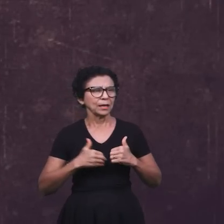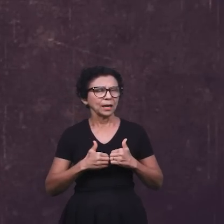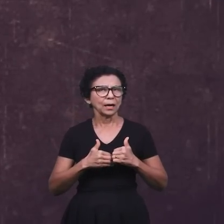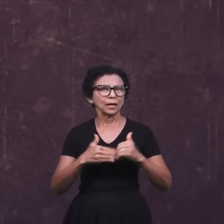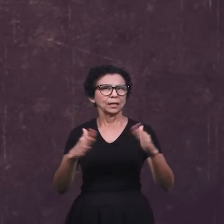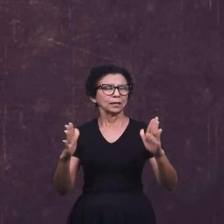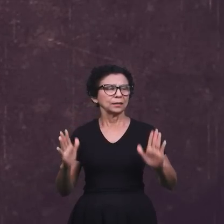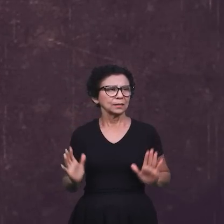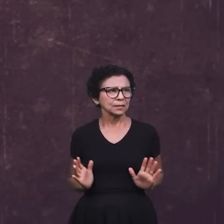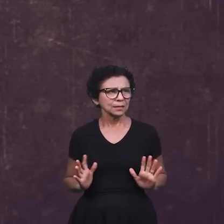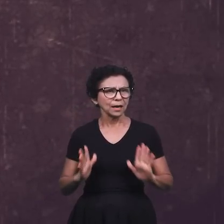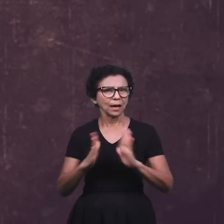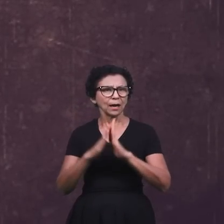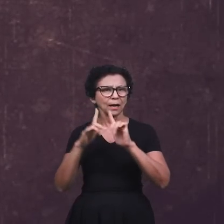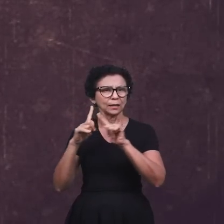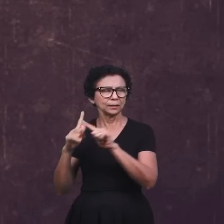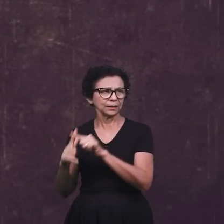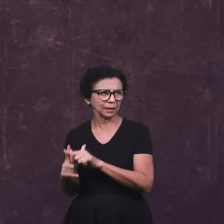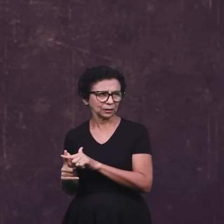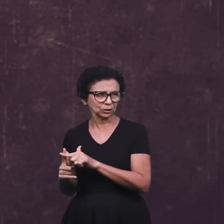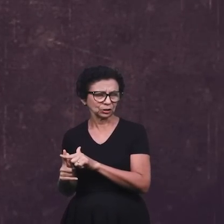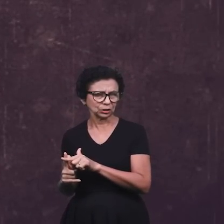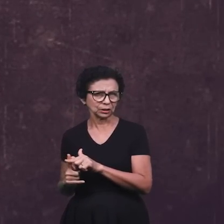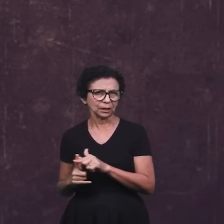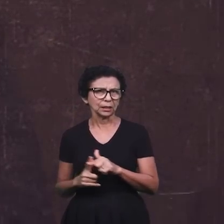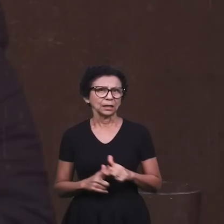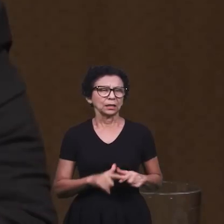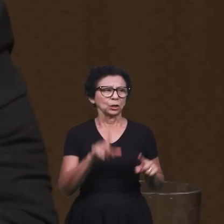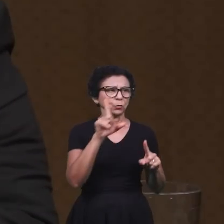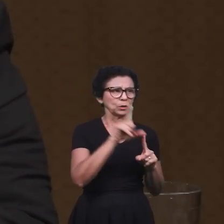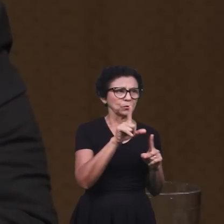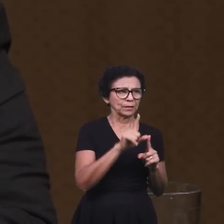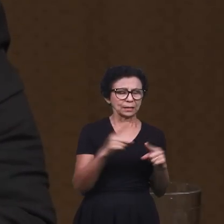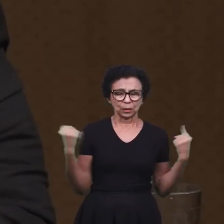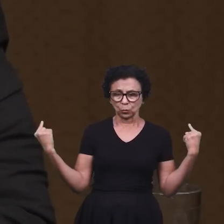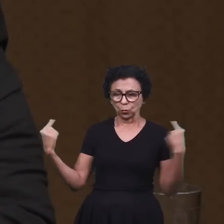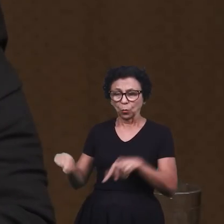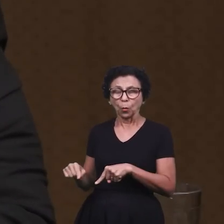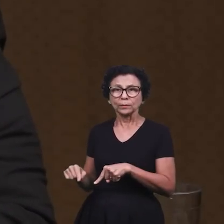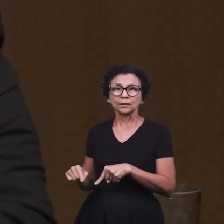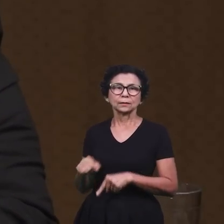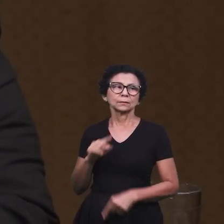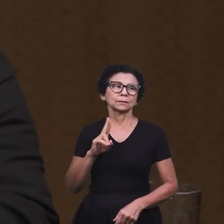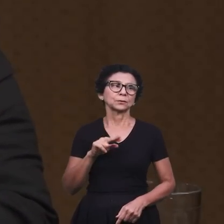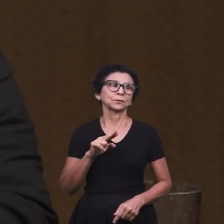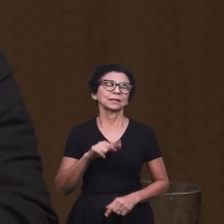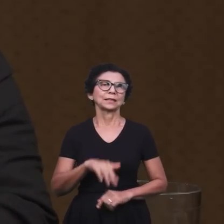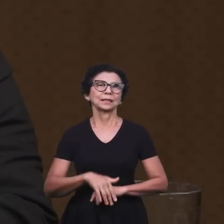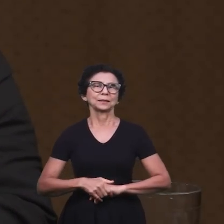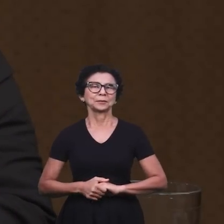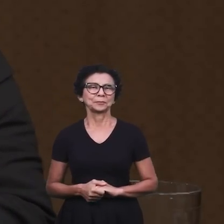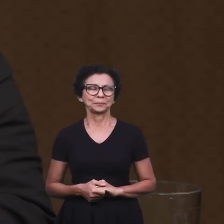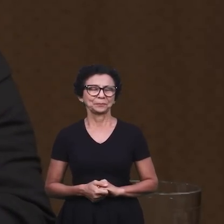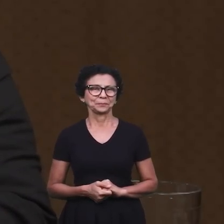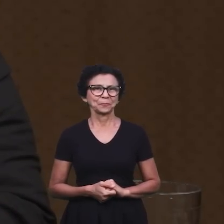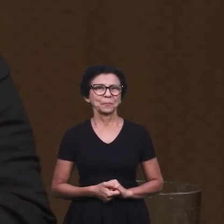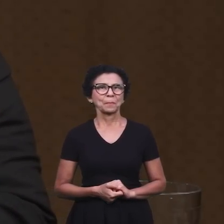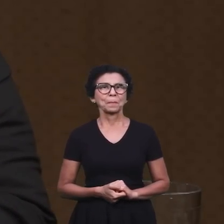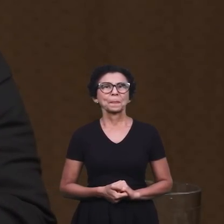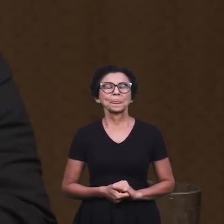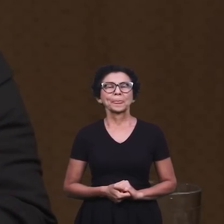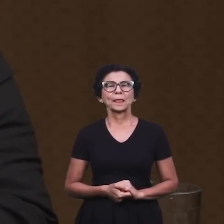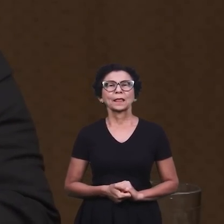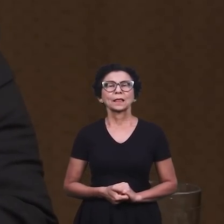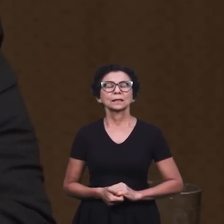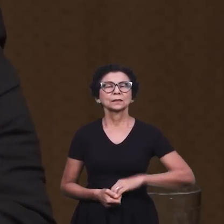inferno não prevalecerão contra ela. Então aqui no versículo 18 é mencionada a palavra igreja, primeira